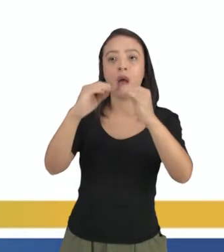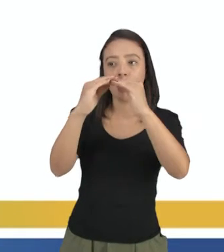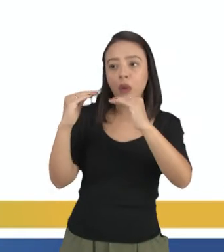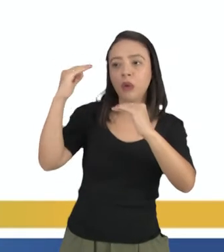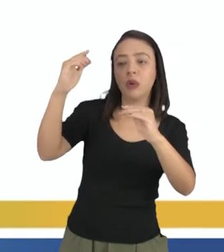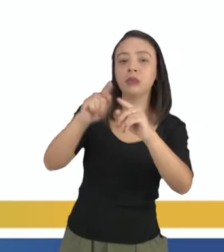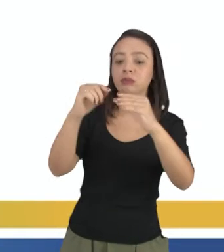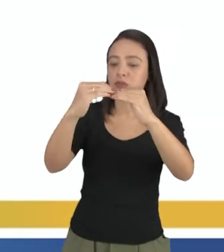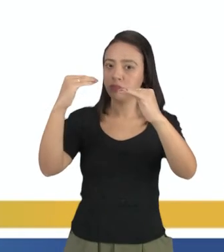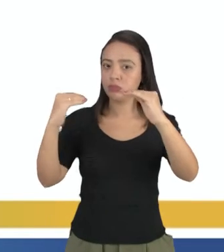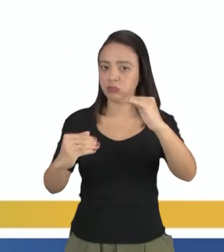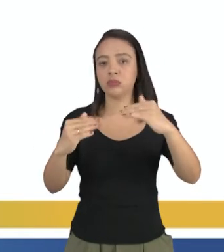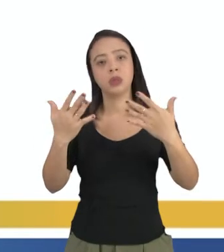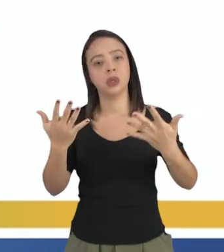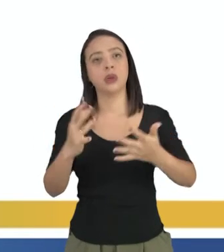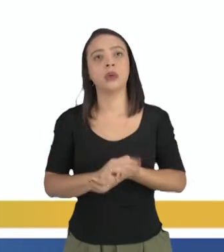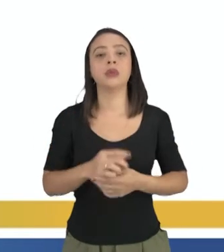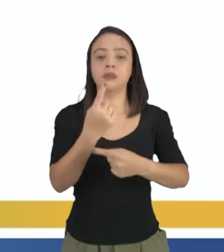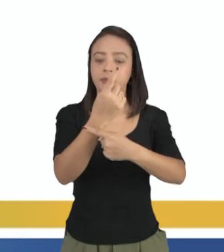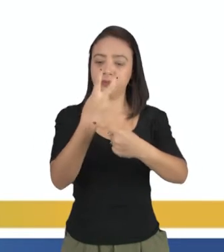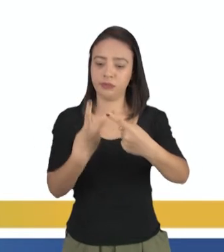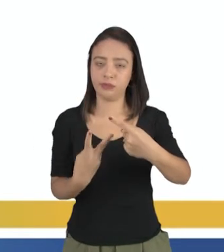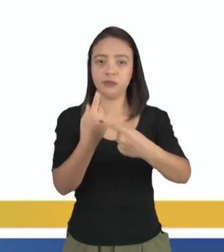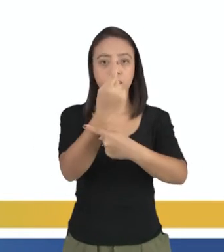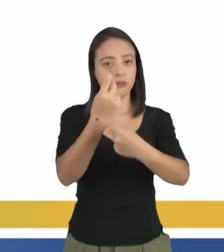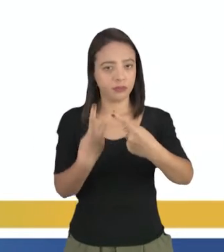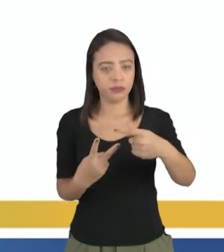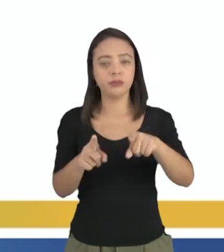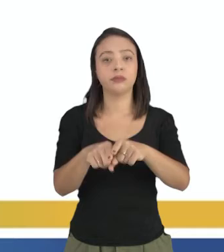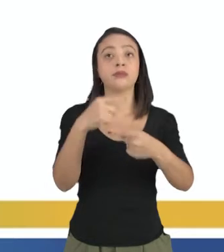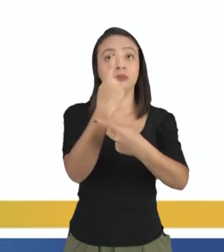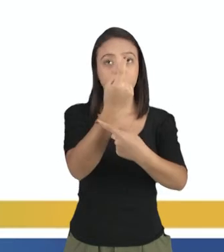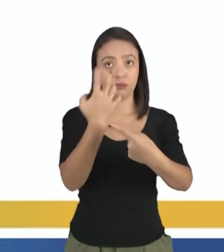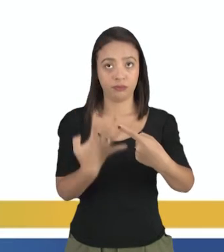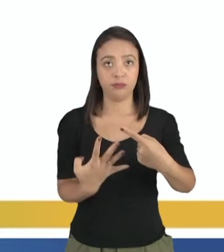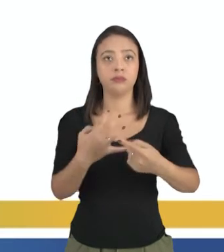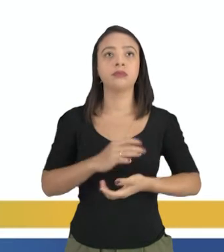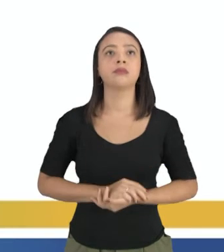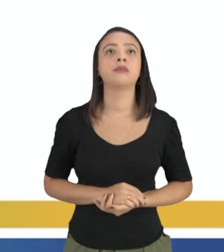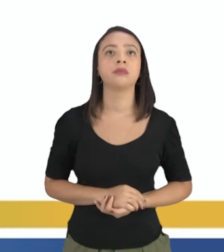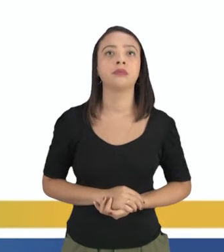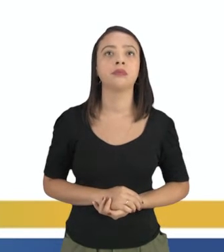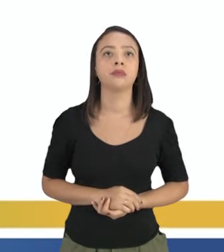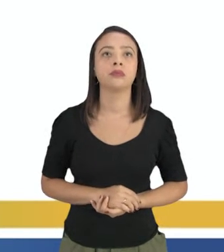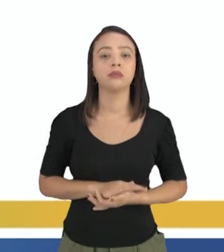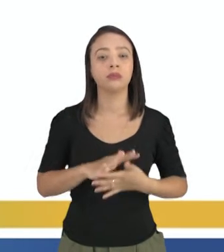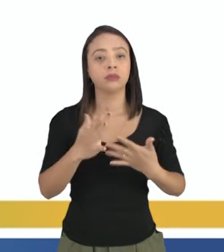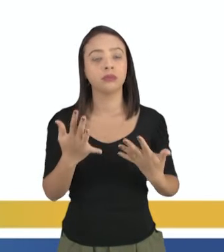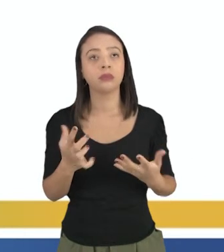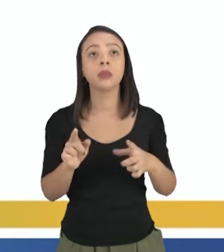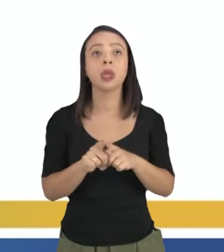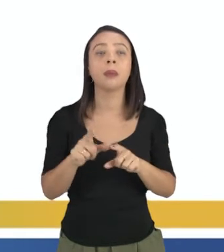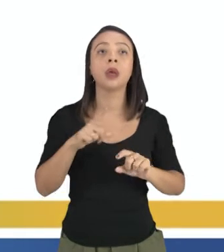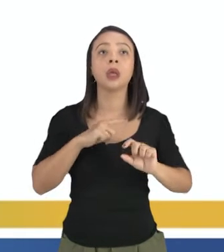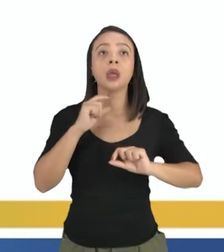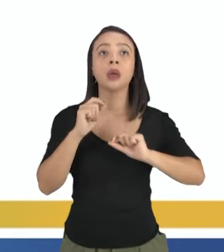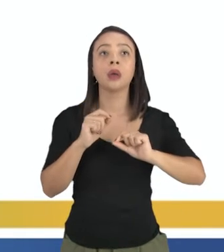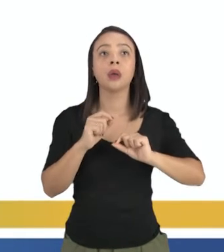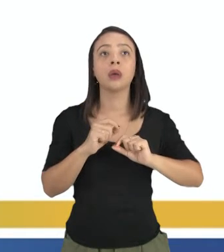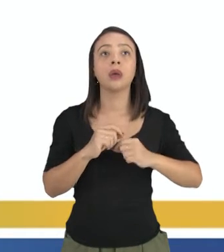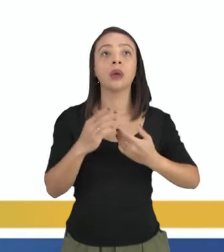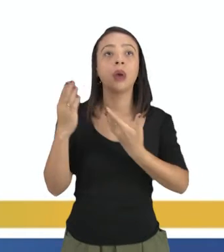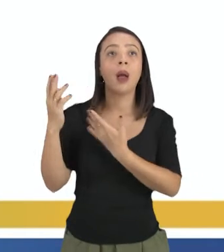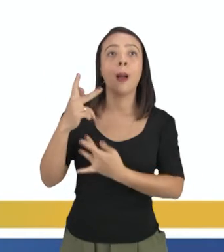homozigotos dominantes. Então, seria meio, meio e 1/4, ok? Vamos lá, e temos outros conceitos,